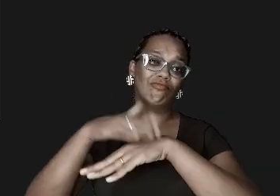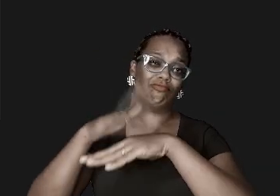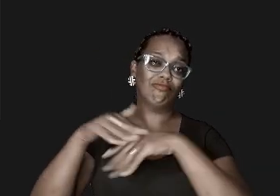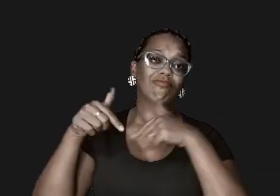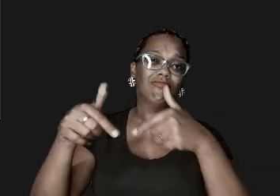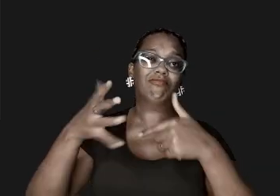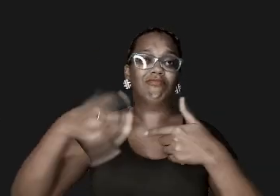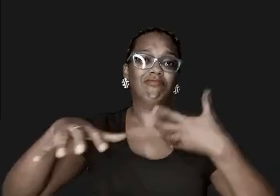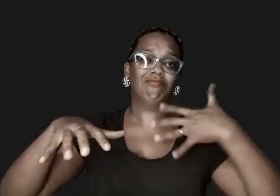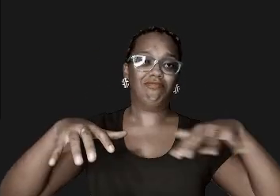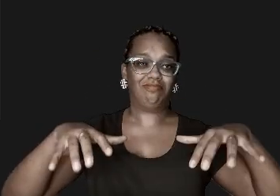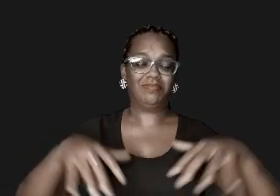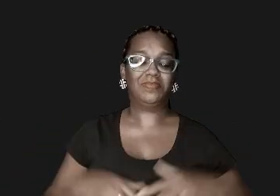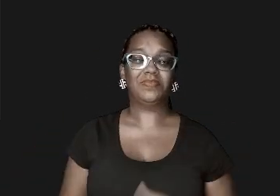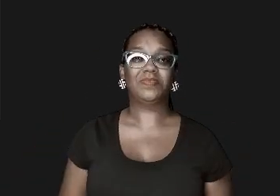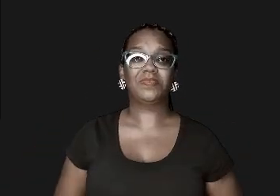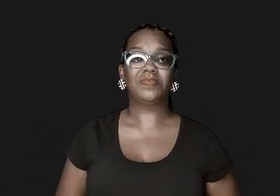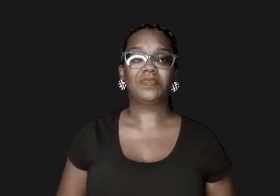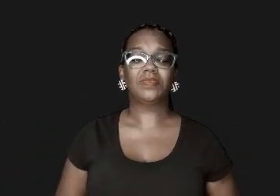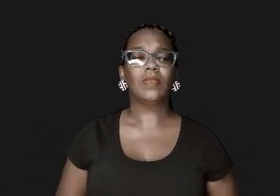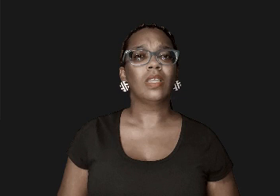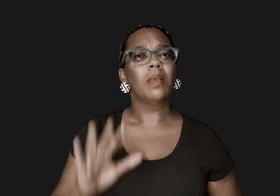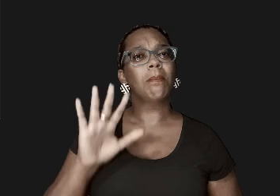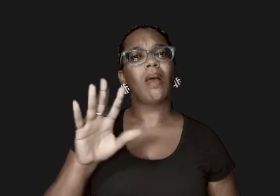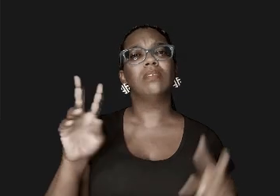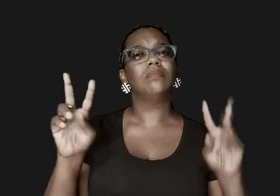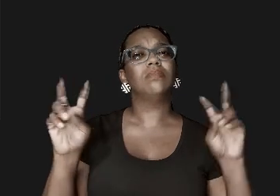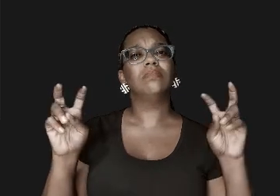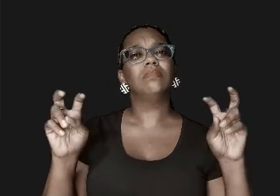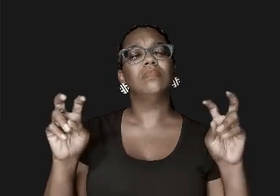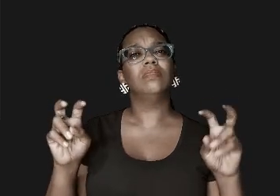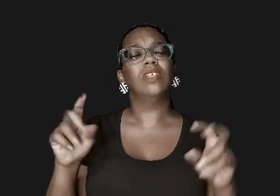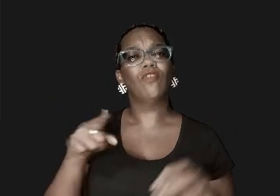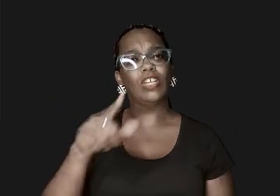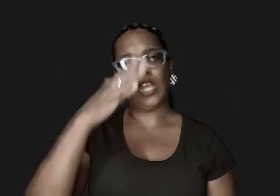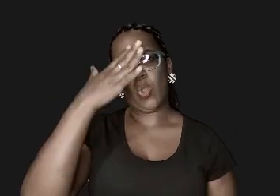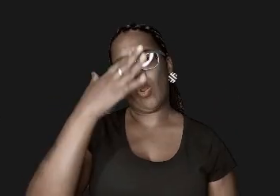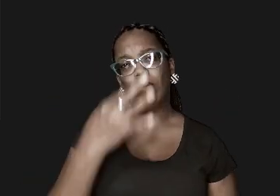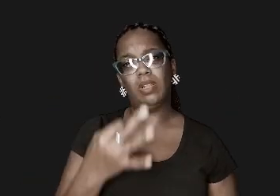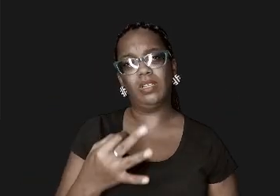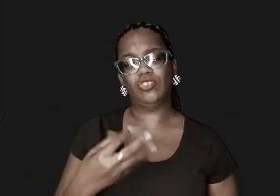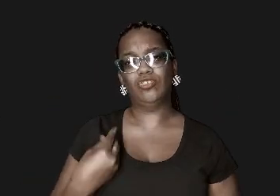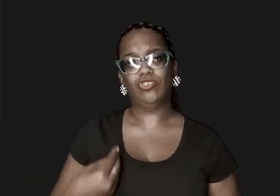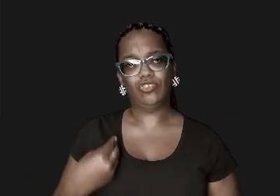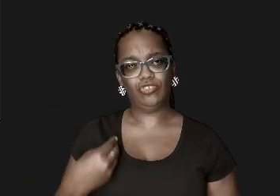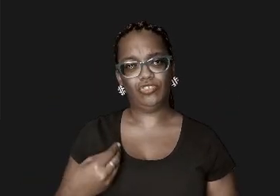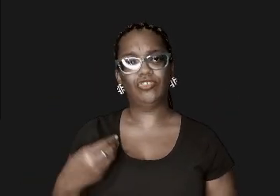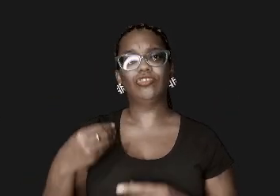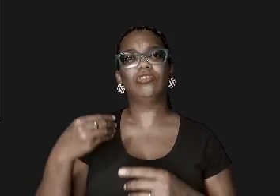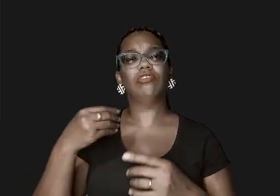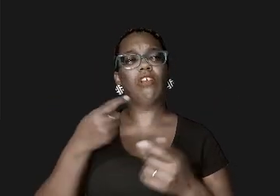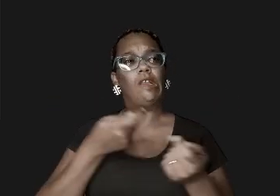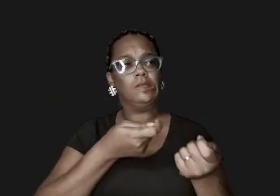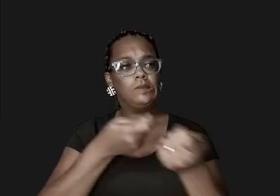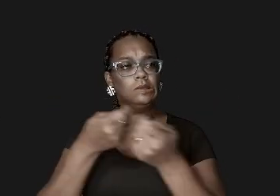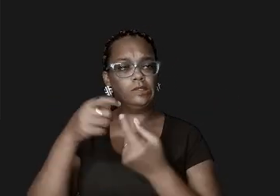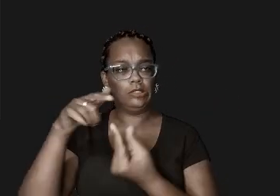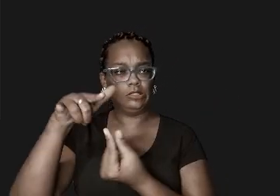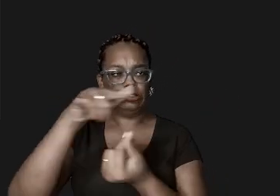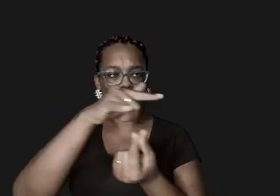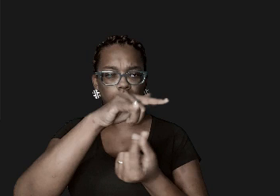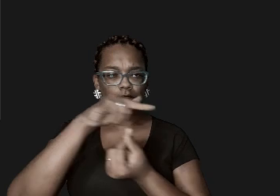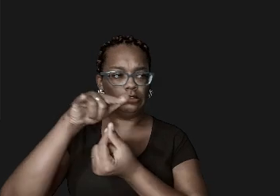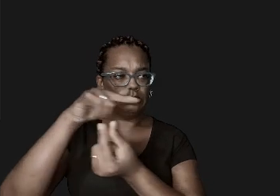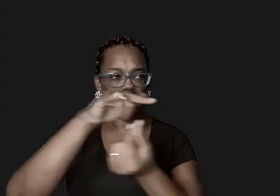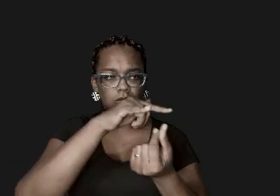Criminal que acabou sendo jogada procedente Porque dirigir faz parte também da Independência entre essas instâncias mas numa